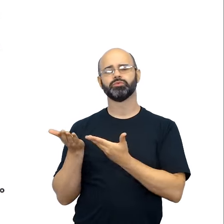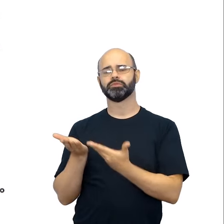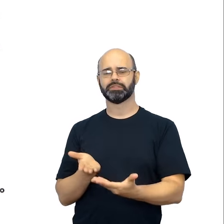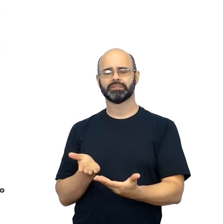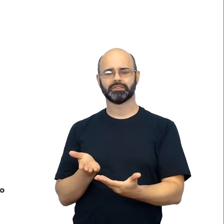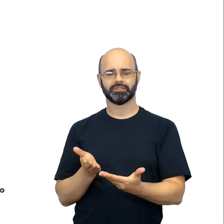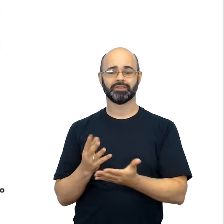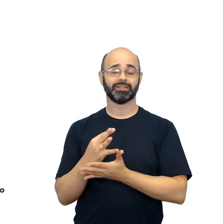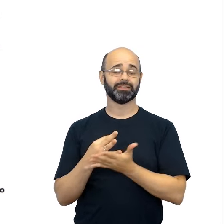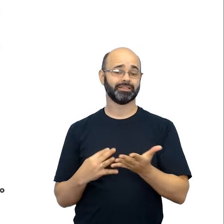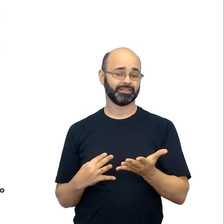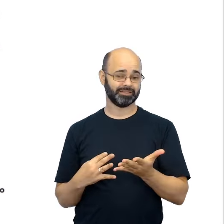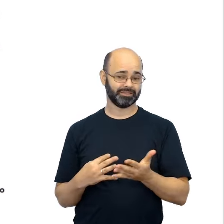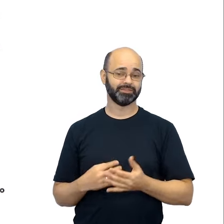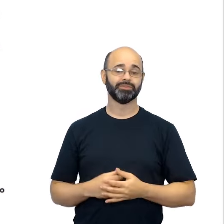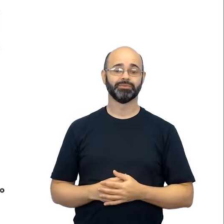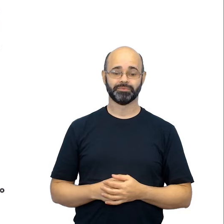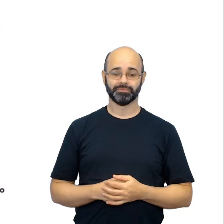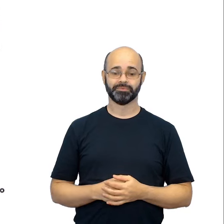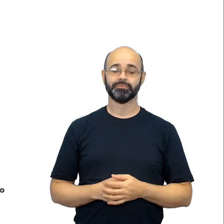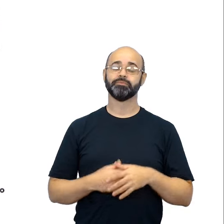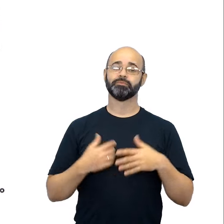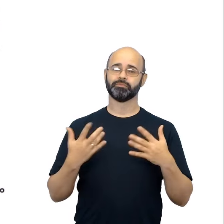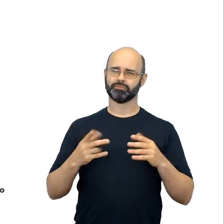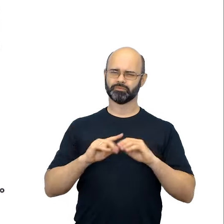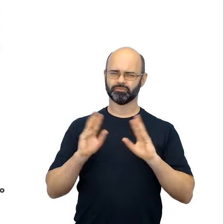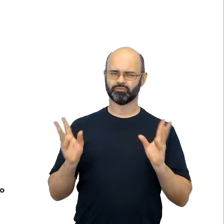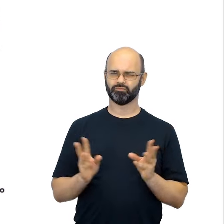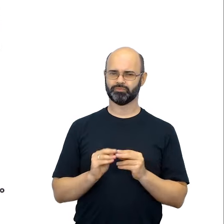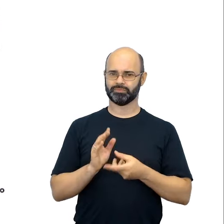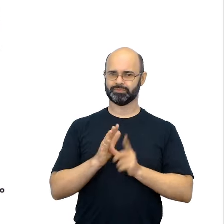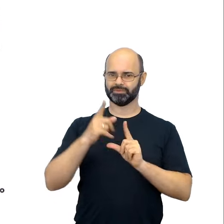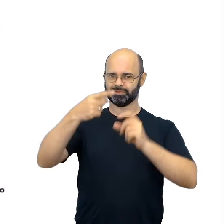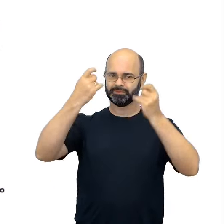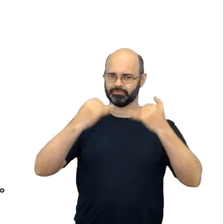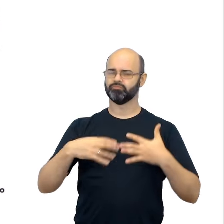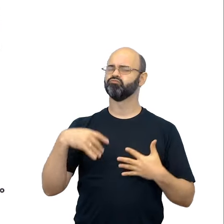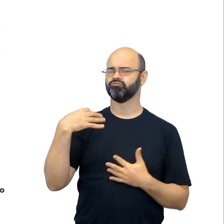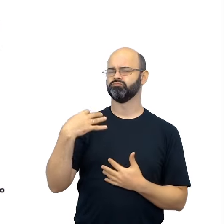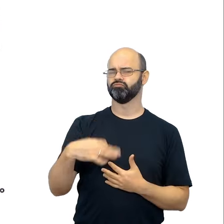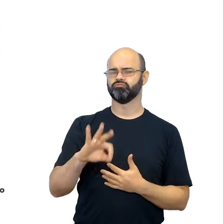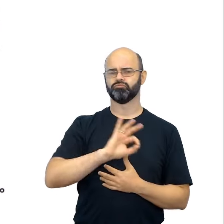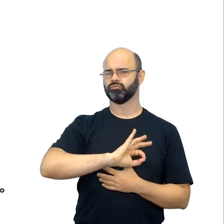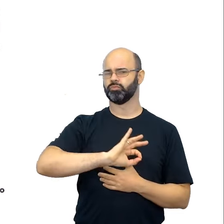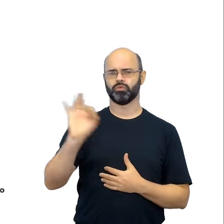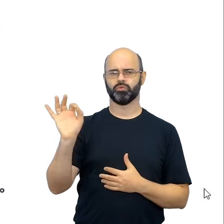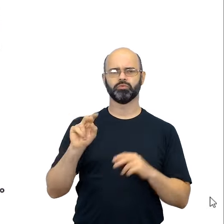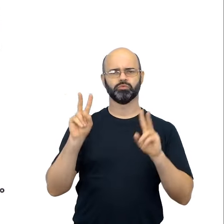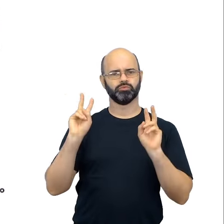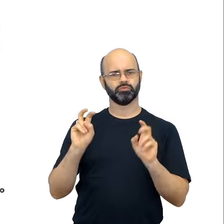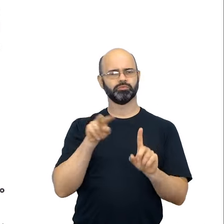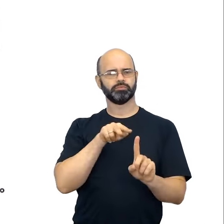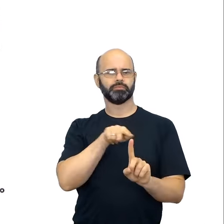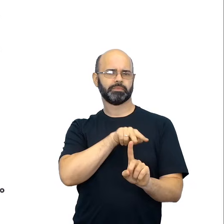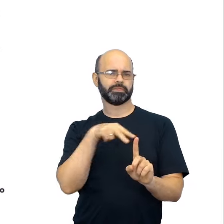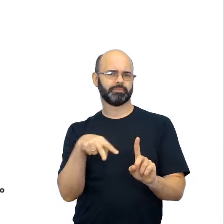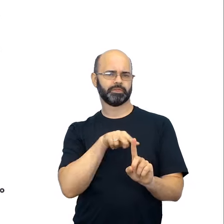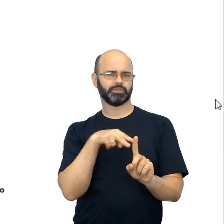texto. Então, em função disso, Marcinha, só para fechar o que você trouxe aí muito bem sobre essa perspectiva do